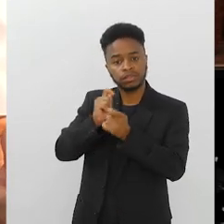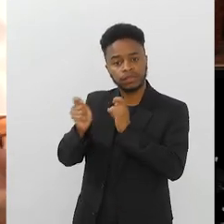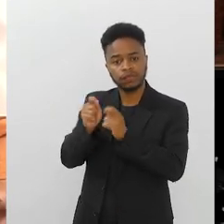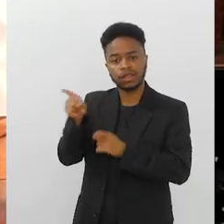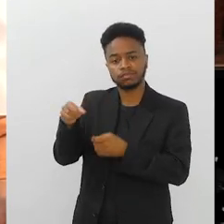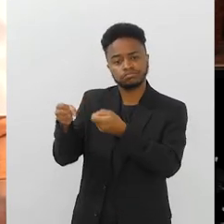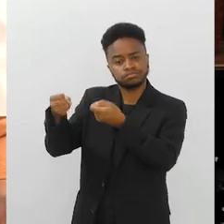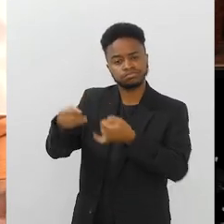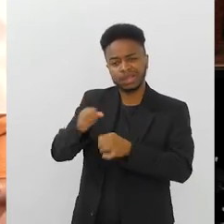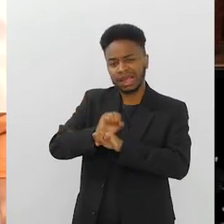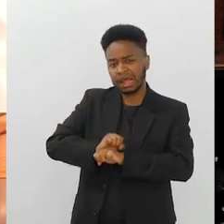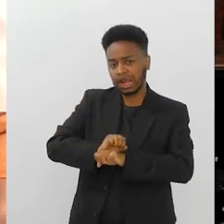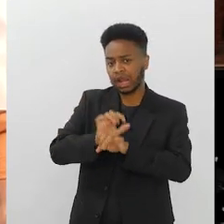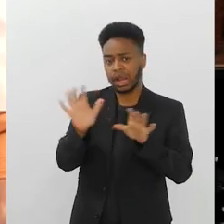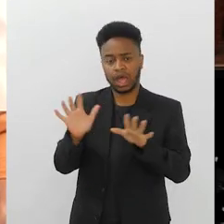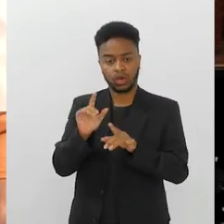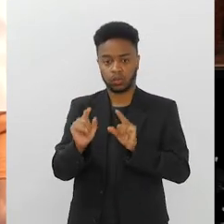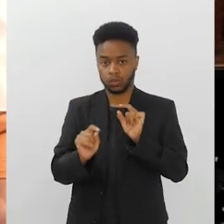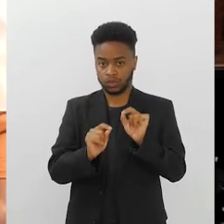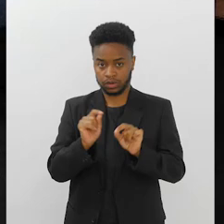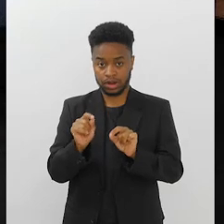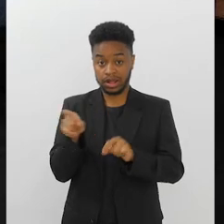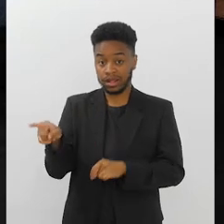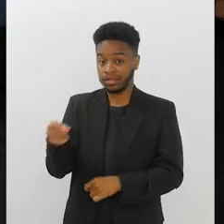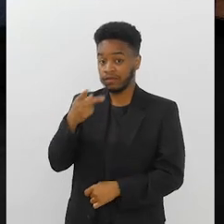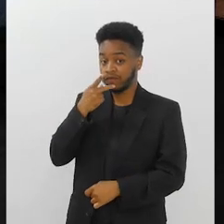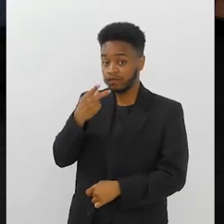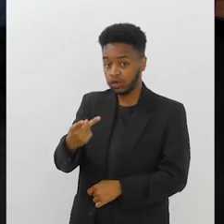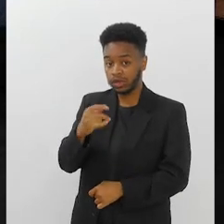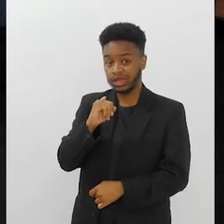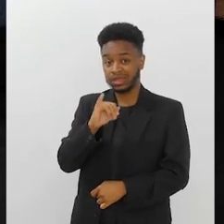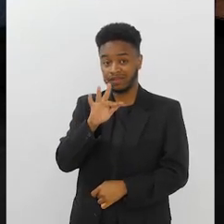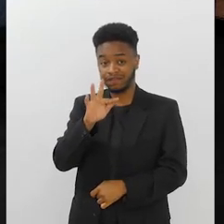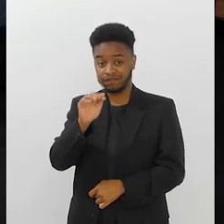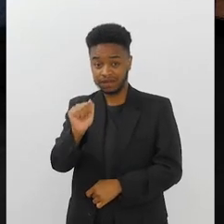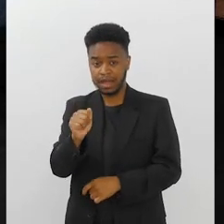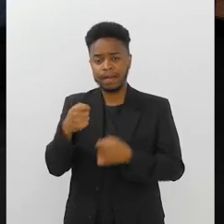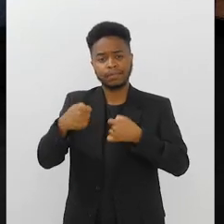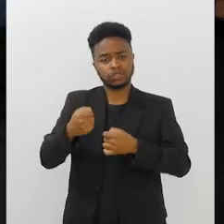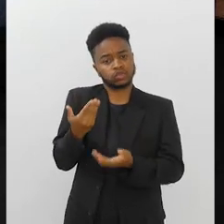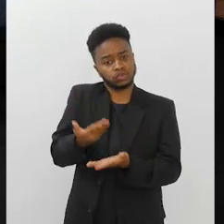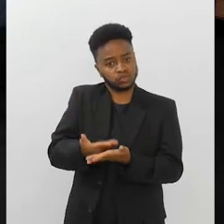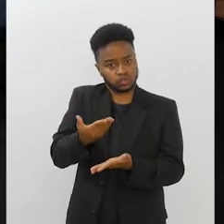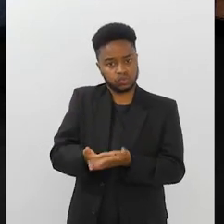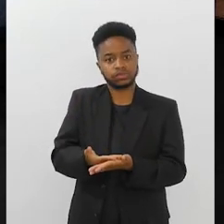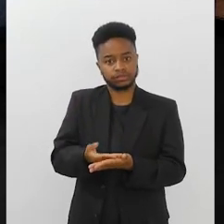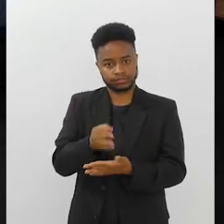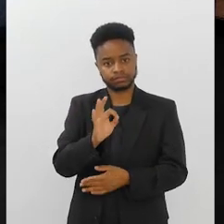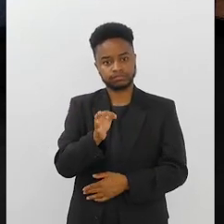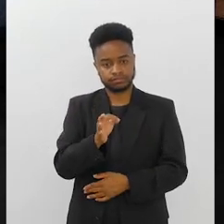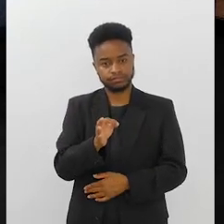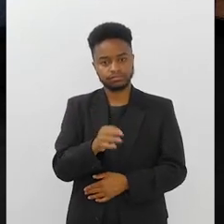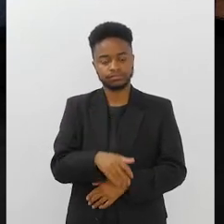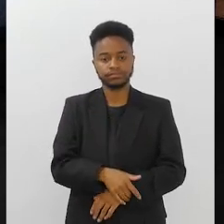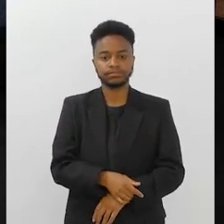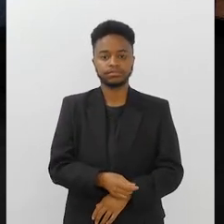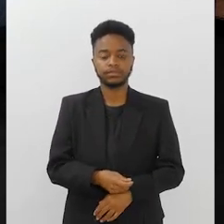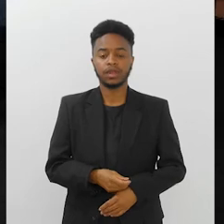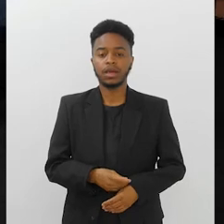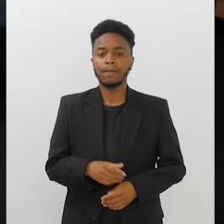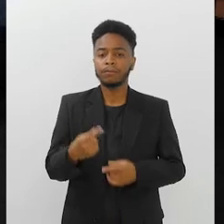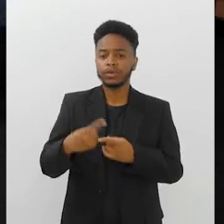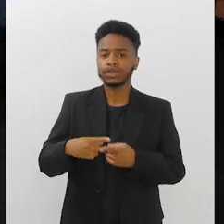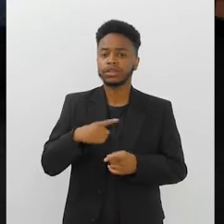foi muito claro ele diz que o ifá ele tem que ser estudado que geralmente